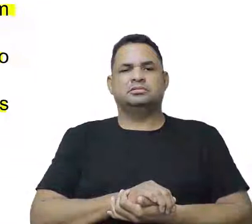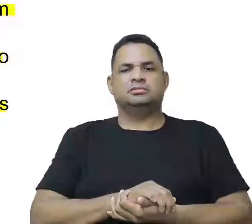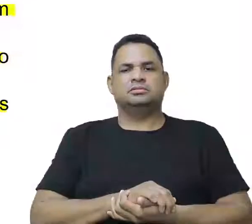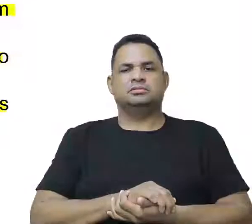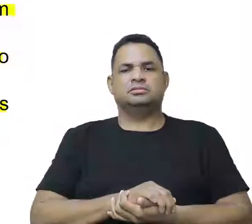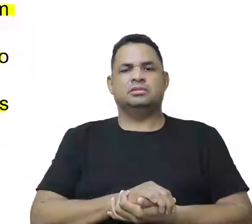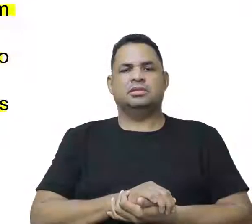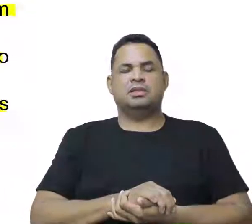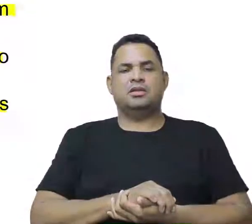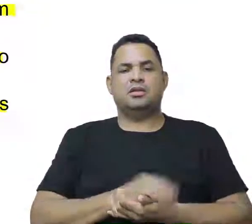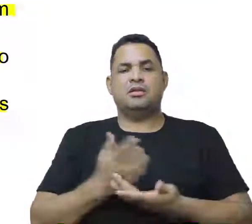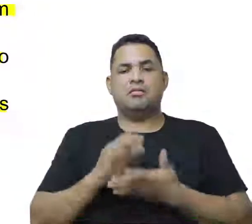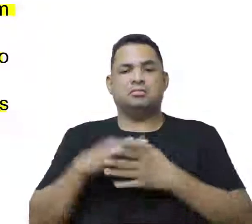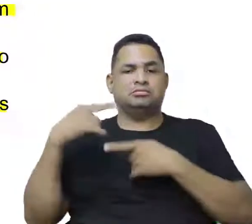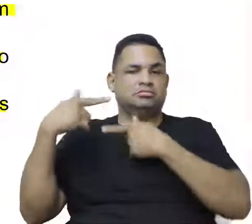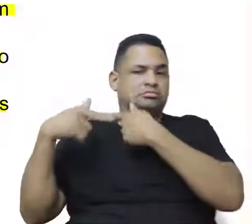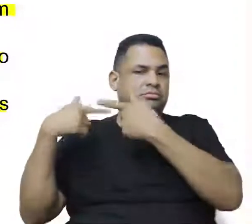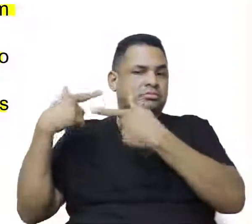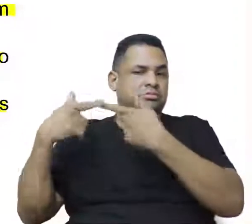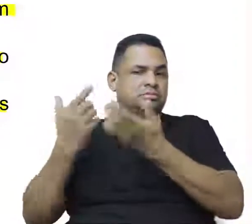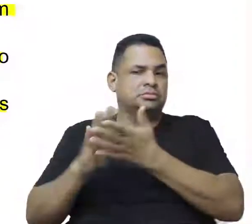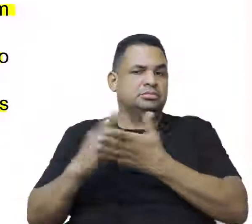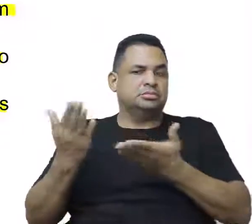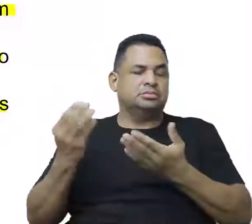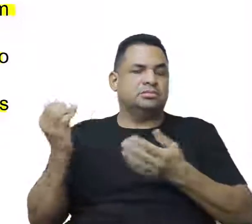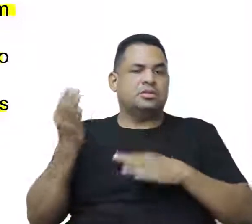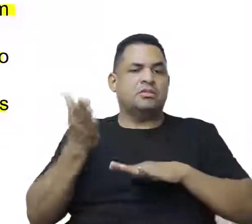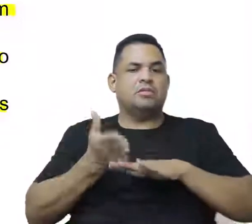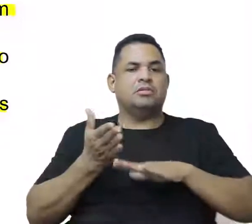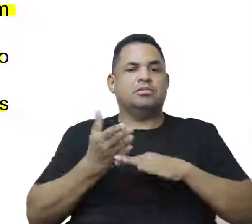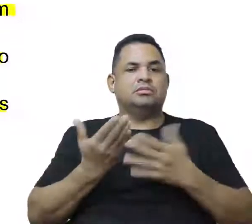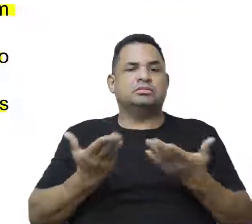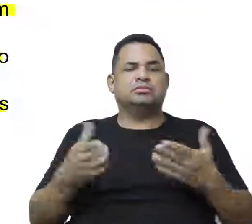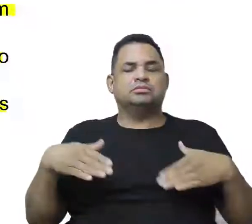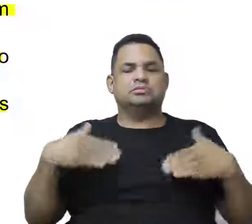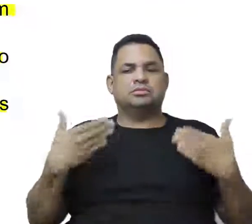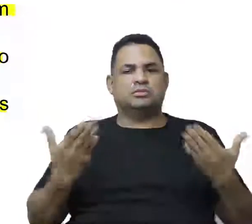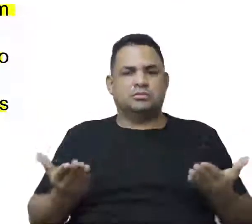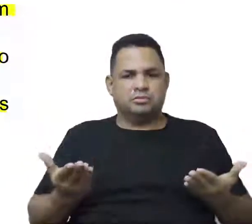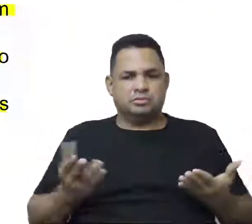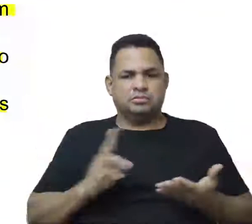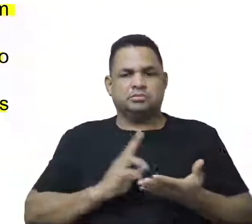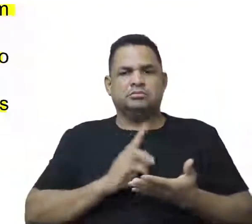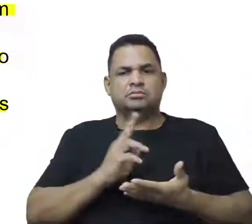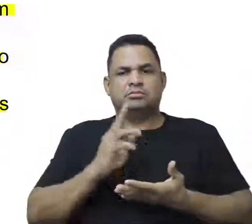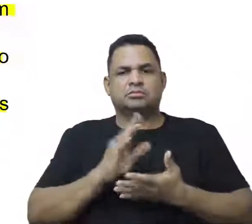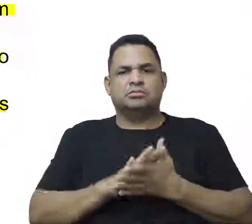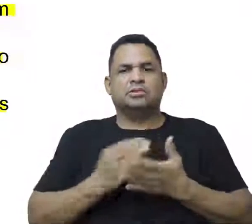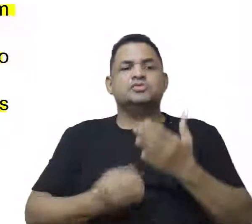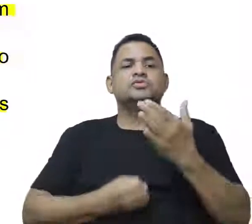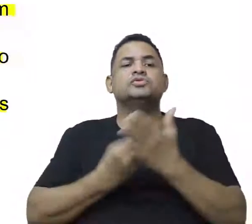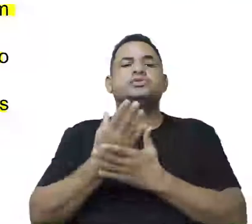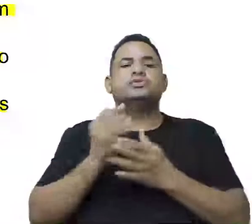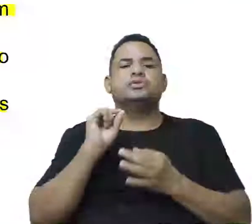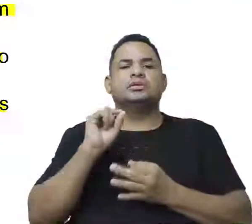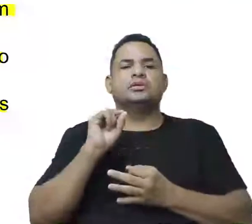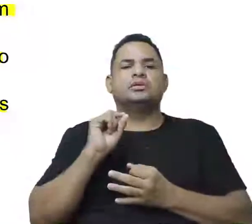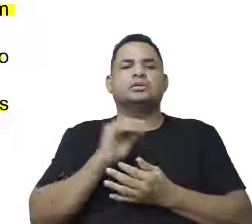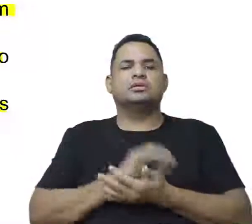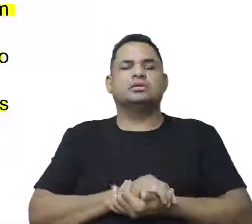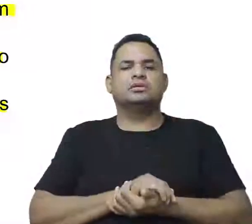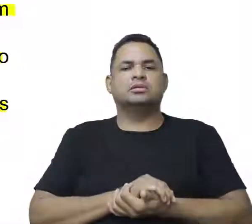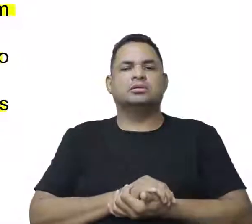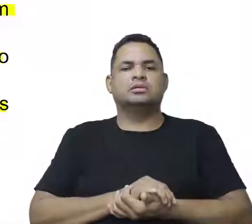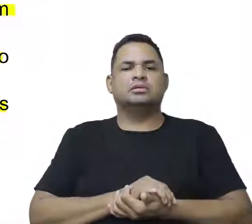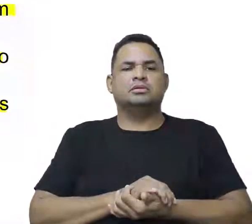elementos tradicionais e modernos. O que ele desencadeou? Então, quando a gente fala no processo de desencadear, eu vou subir aqui